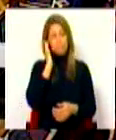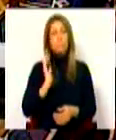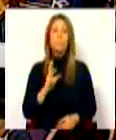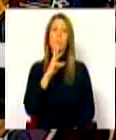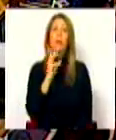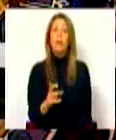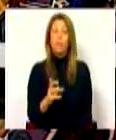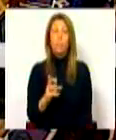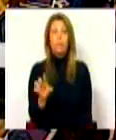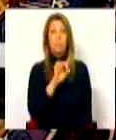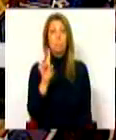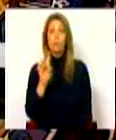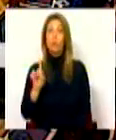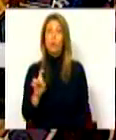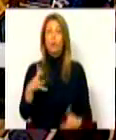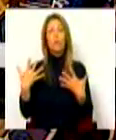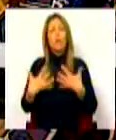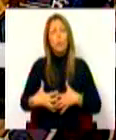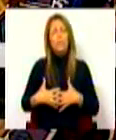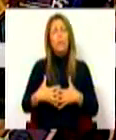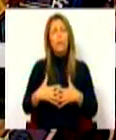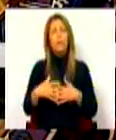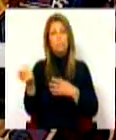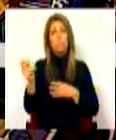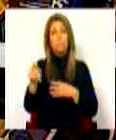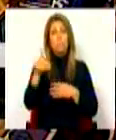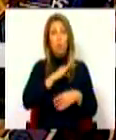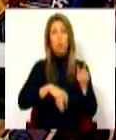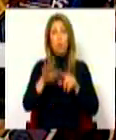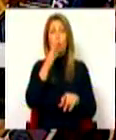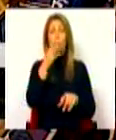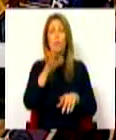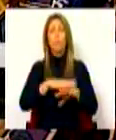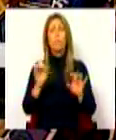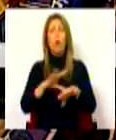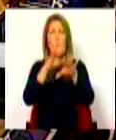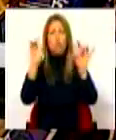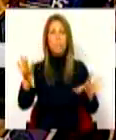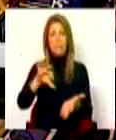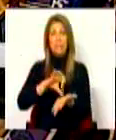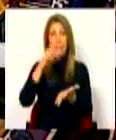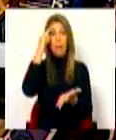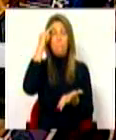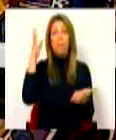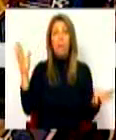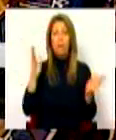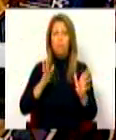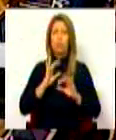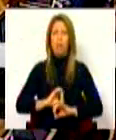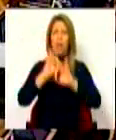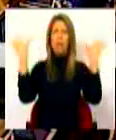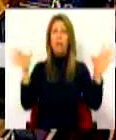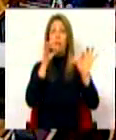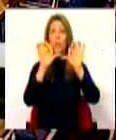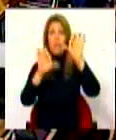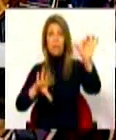Respondendo às questões, às dúvidas suscitadas pelos senhores deputados, em relação ao Hospital Central da Madeira, deixei já muito claro na última